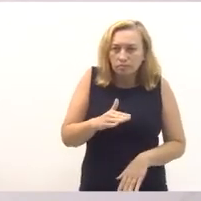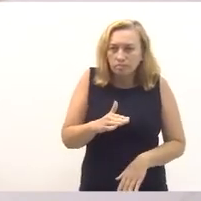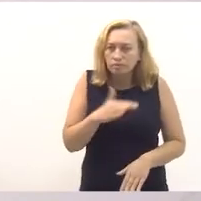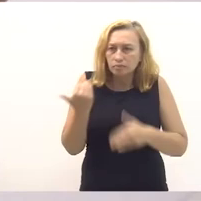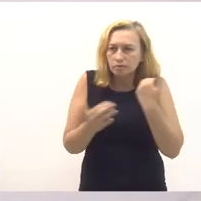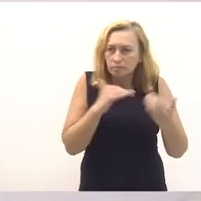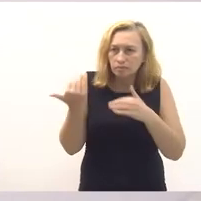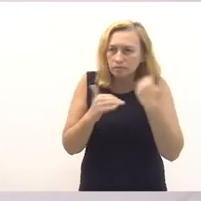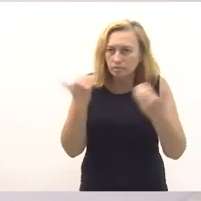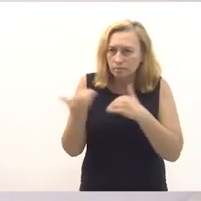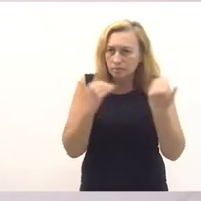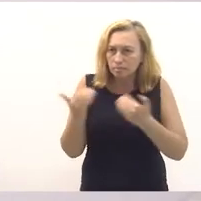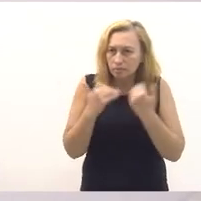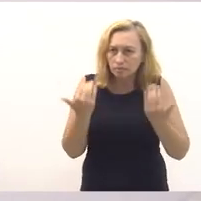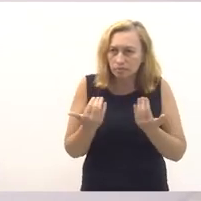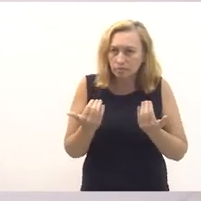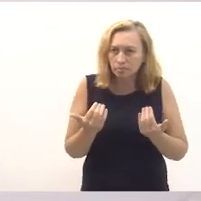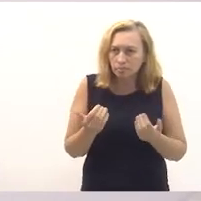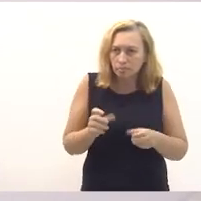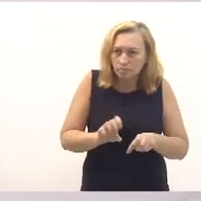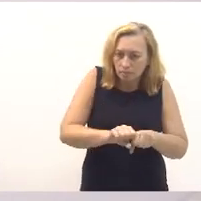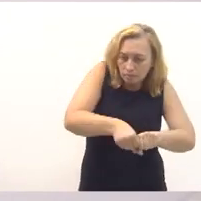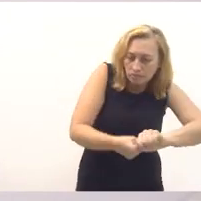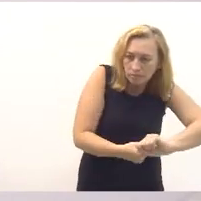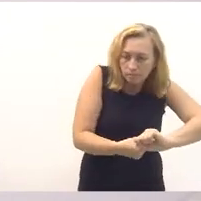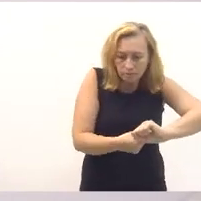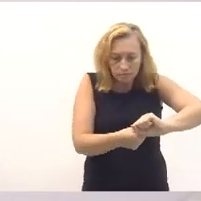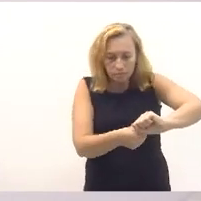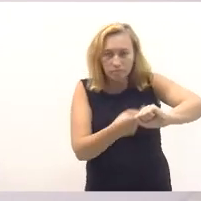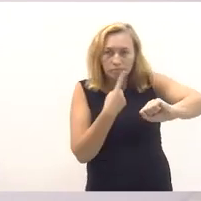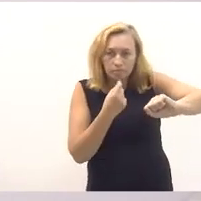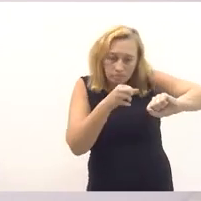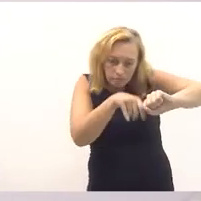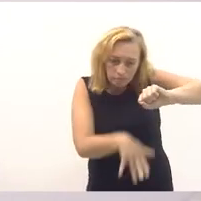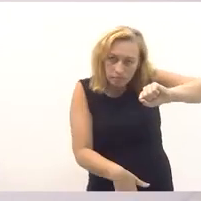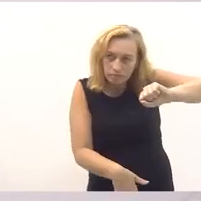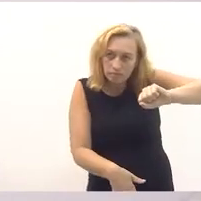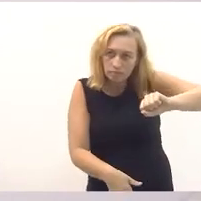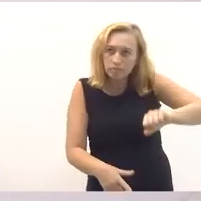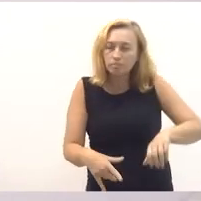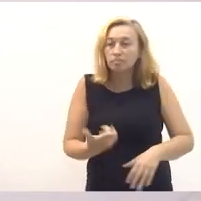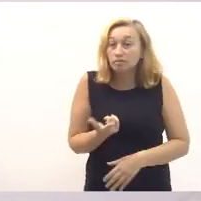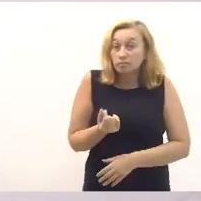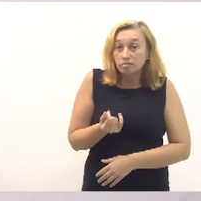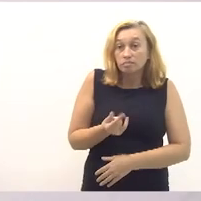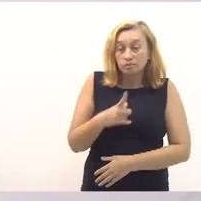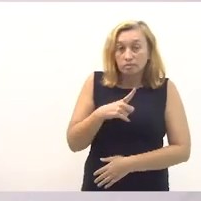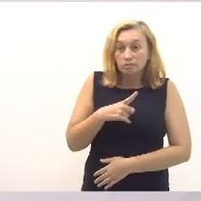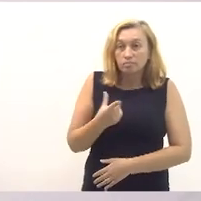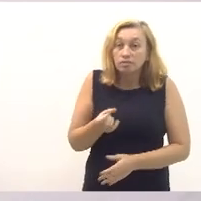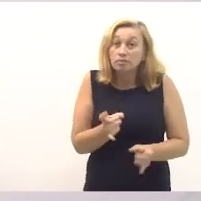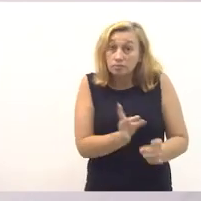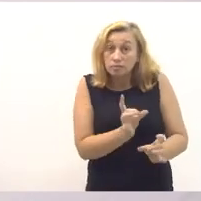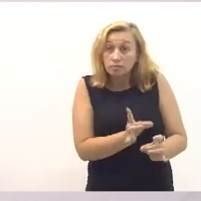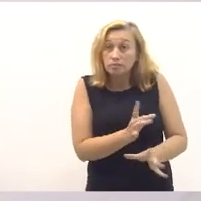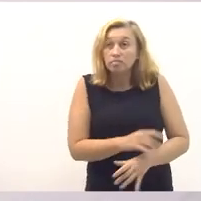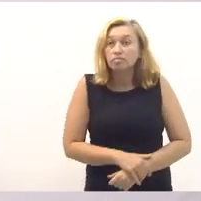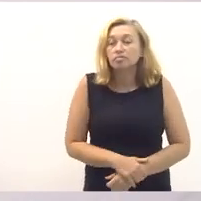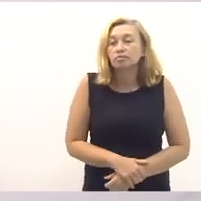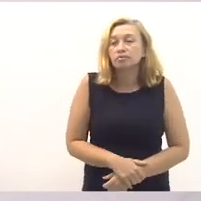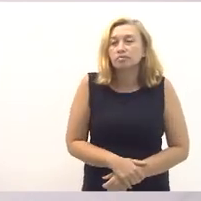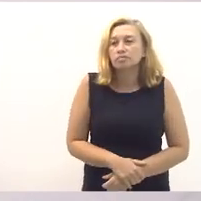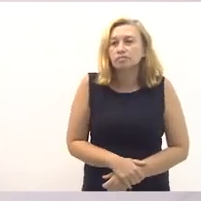pessoa fazem Extreme vai sair sangue entendeu então isso gera publicidade isso gera dinheiro eles vendem